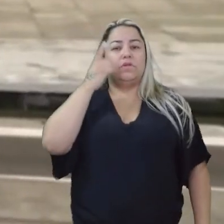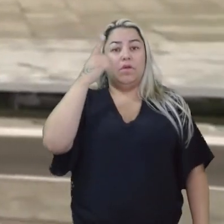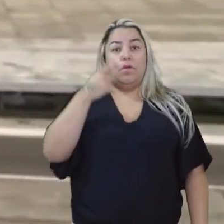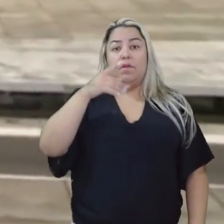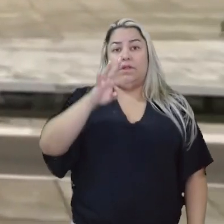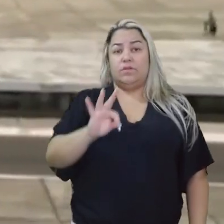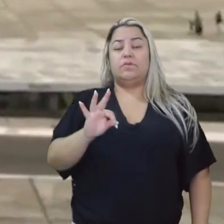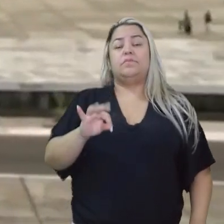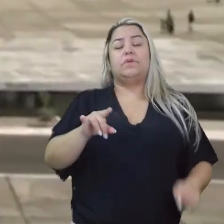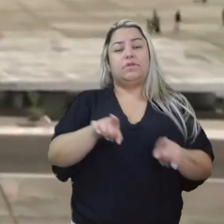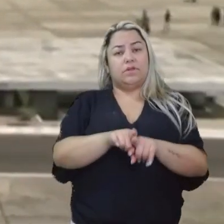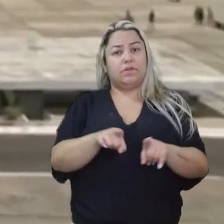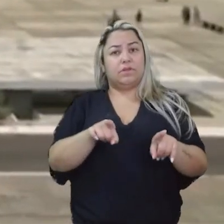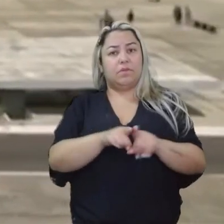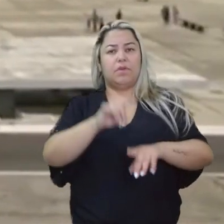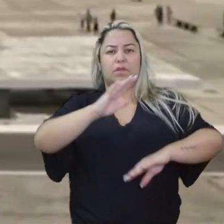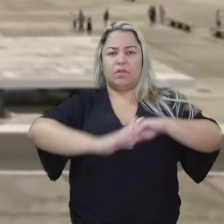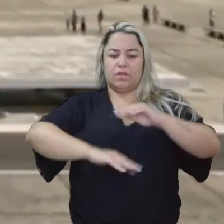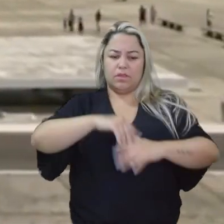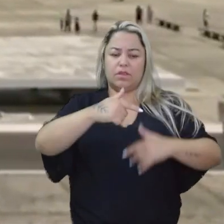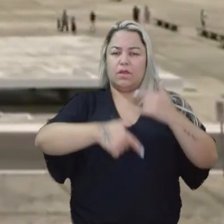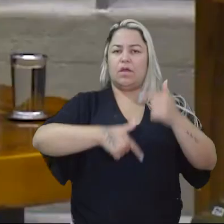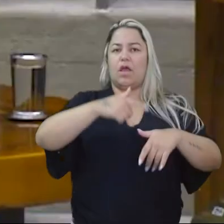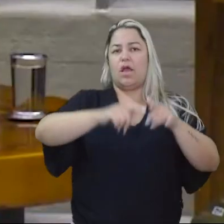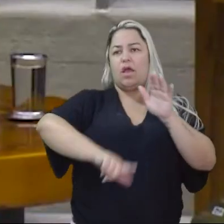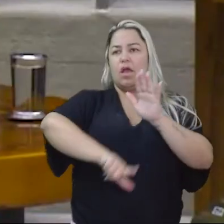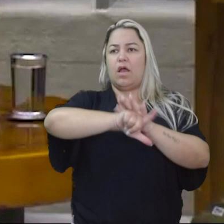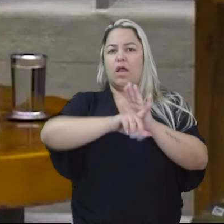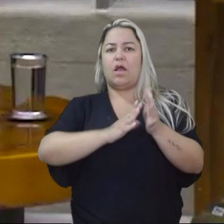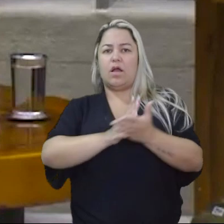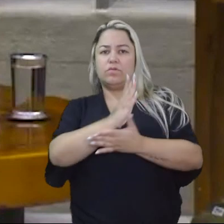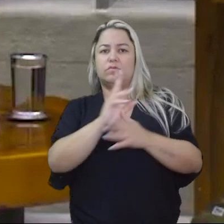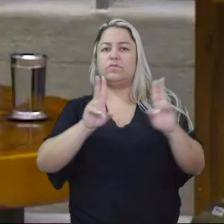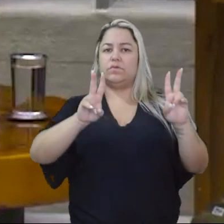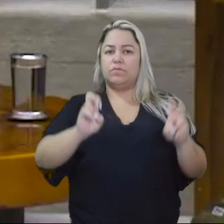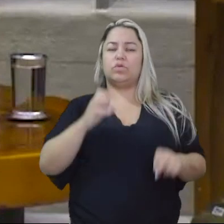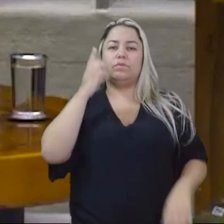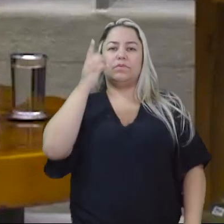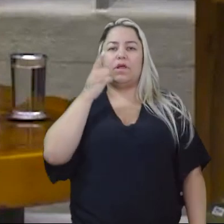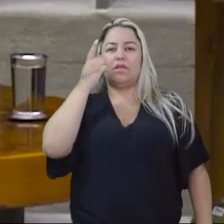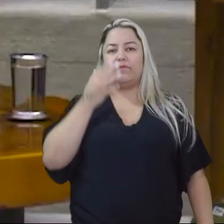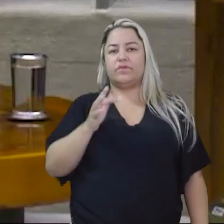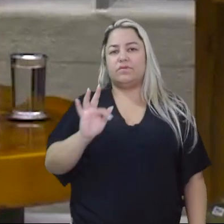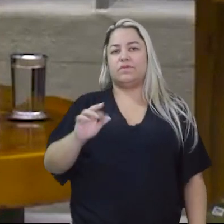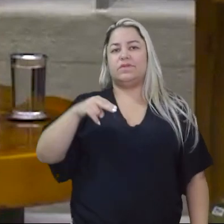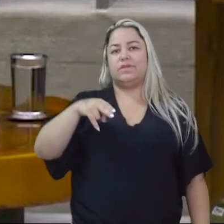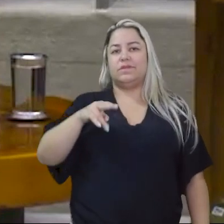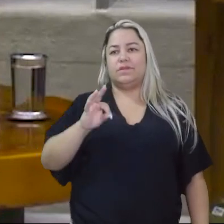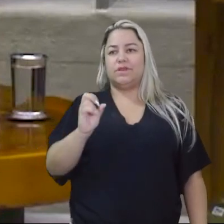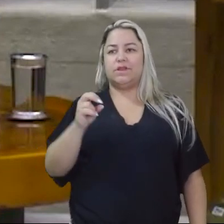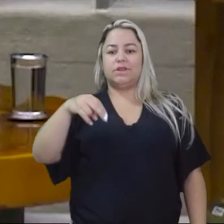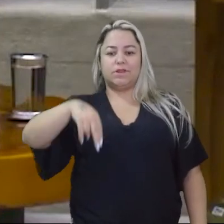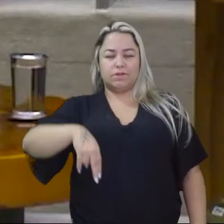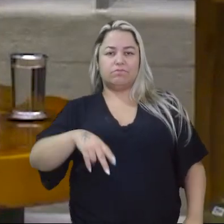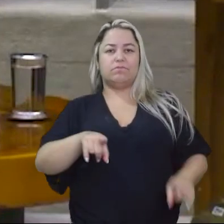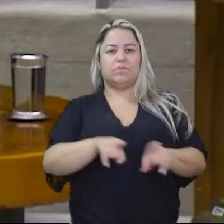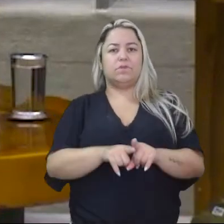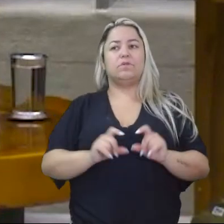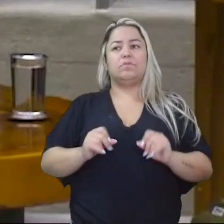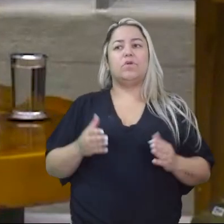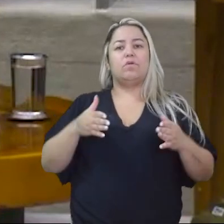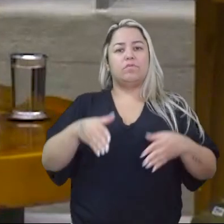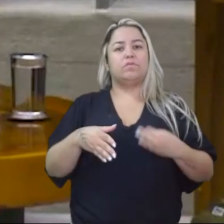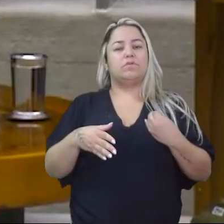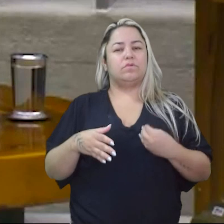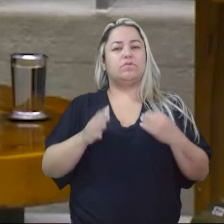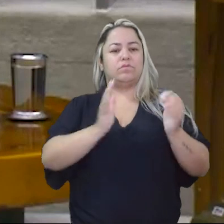parlamentares do PT também atuam para pautar leis sobre o tema. O deputado federal Nilton Tato, membro da